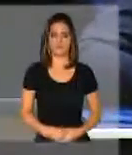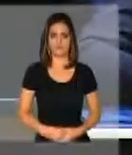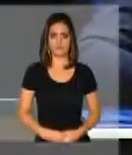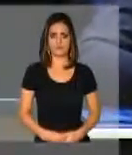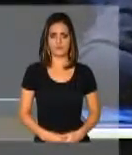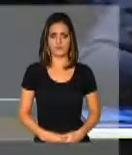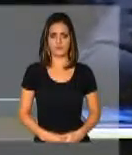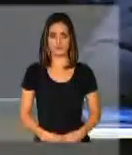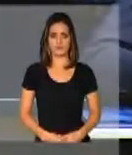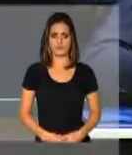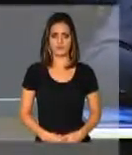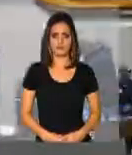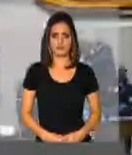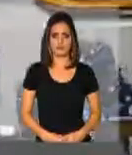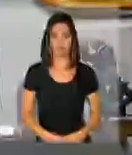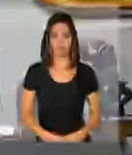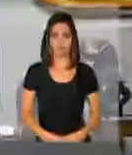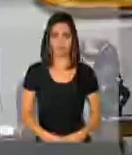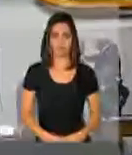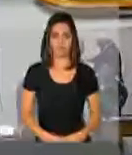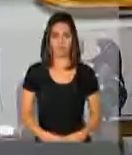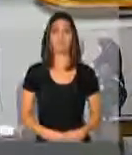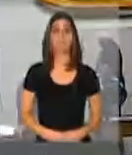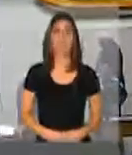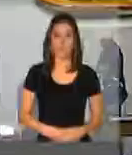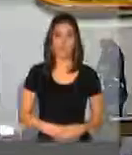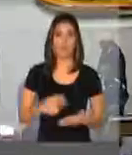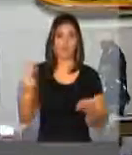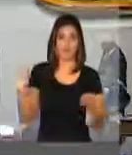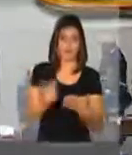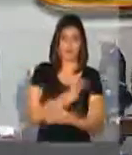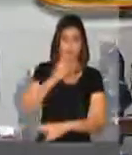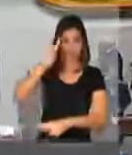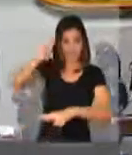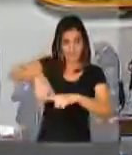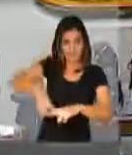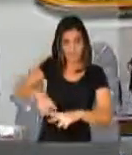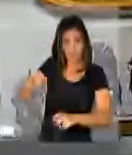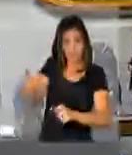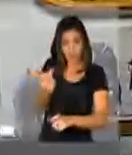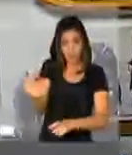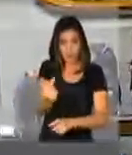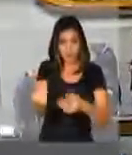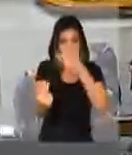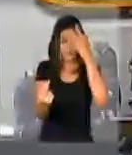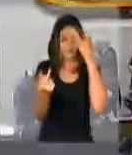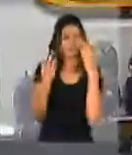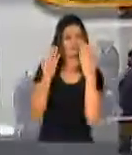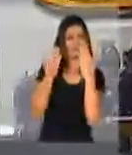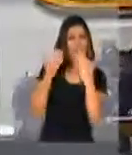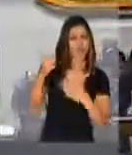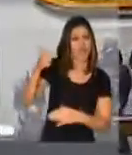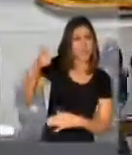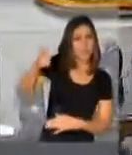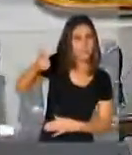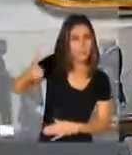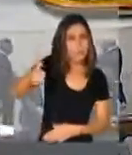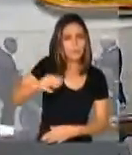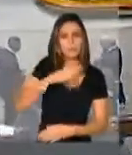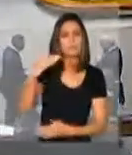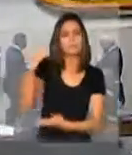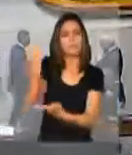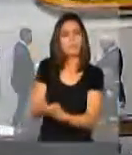Senhor presidente, por ocasião da prisão dos suspeitos do assassinato de Marielle, o jornalista